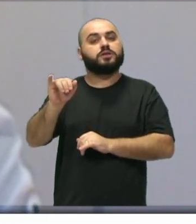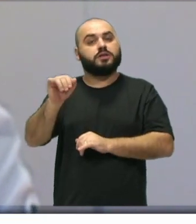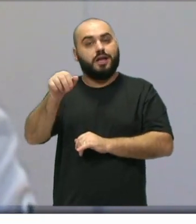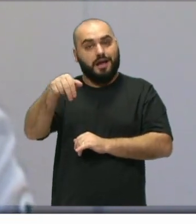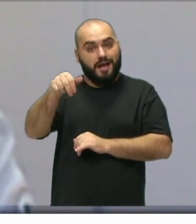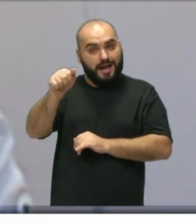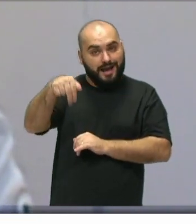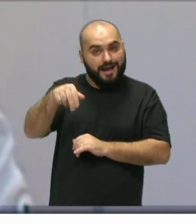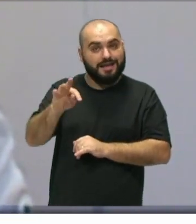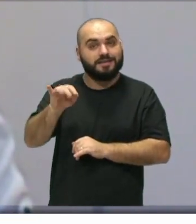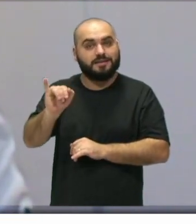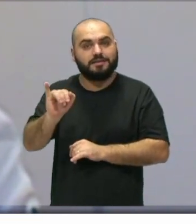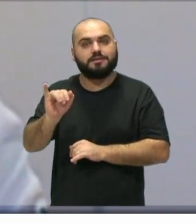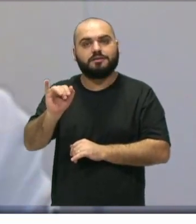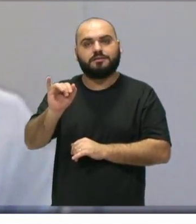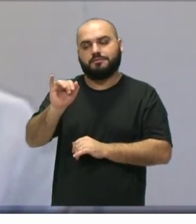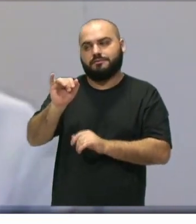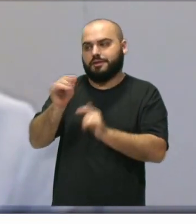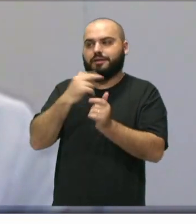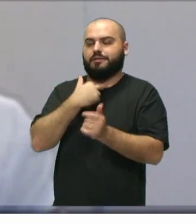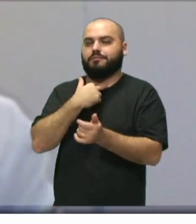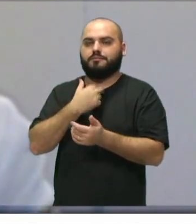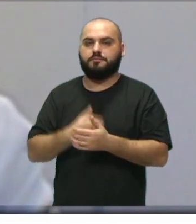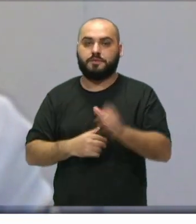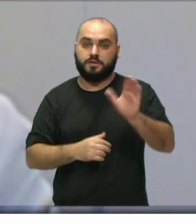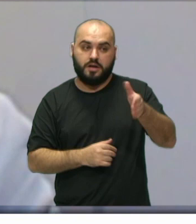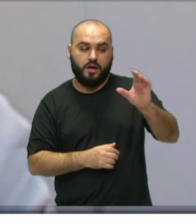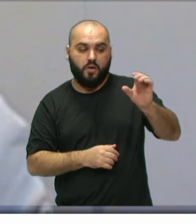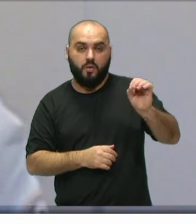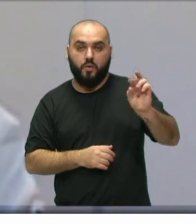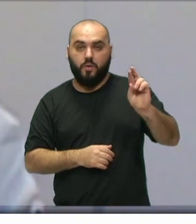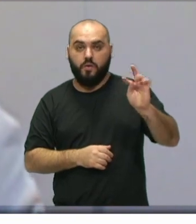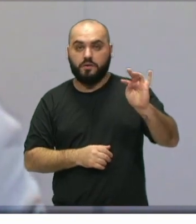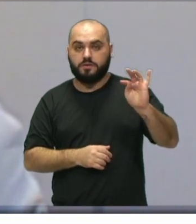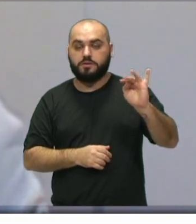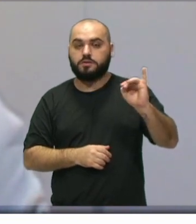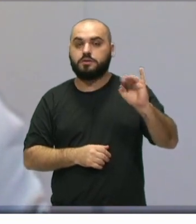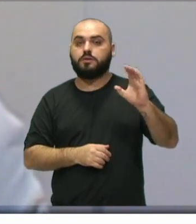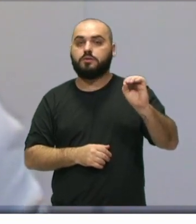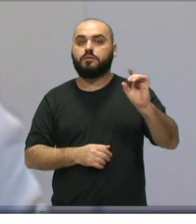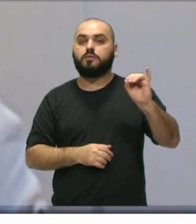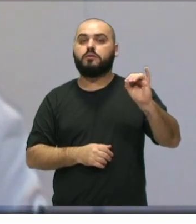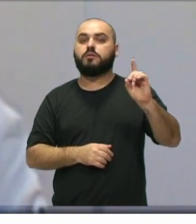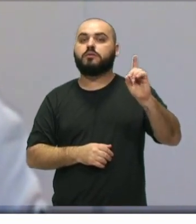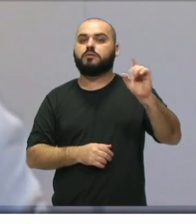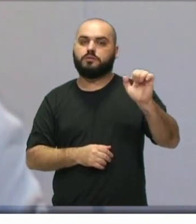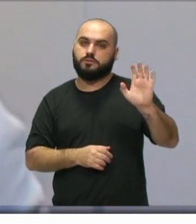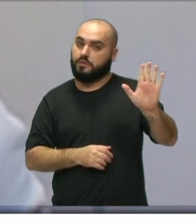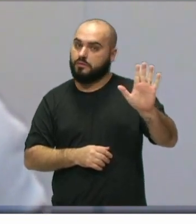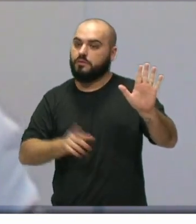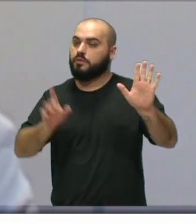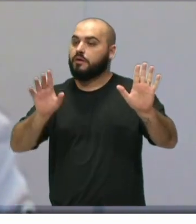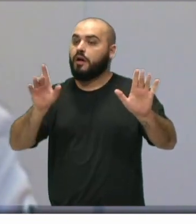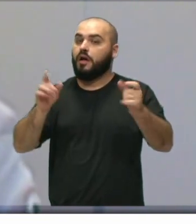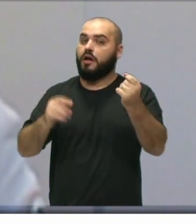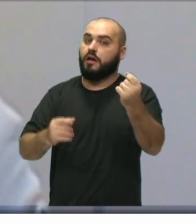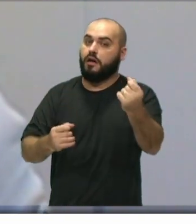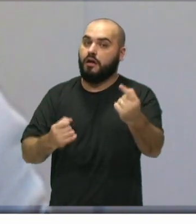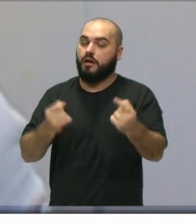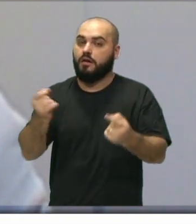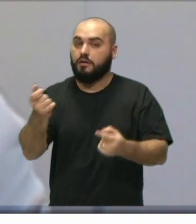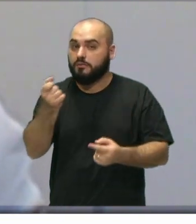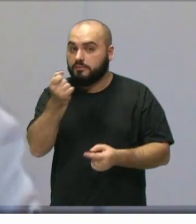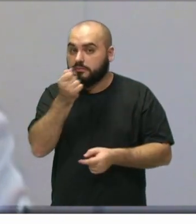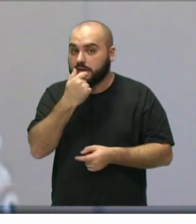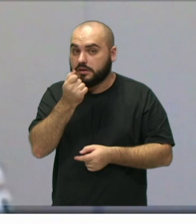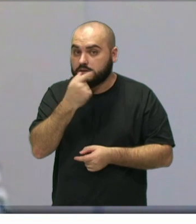não adianta tomar corticoides para a fibromialgia. O que adianta é usar determinadas medicações que são prescritas